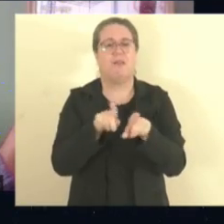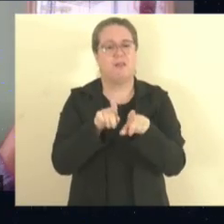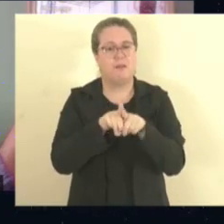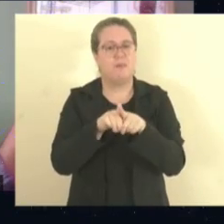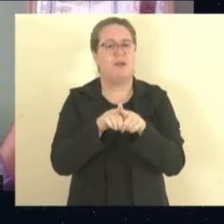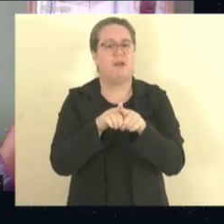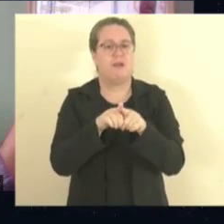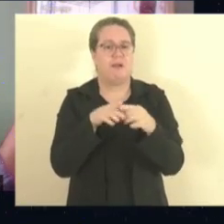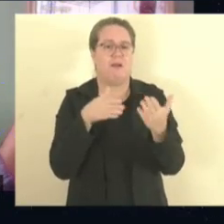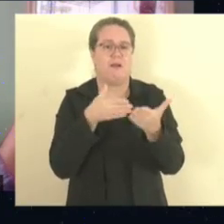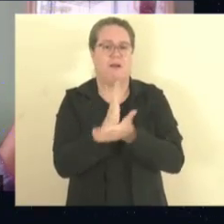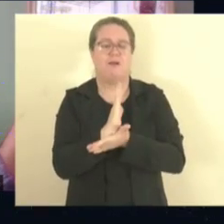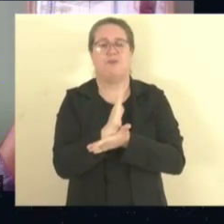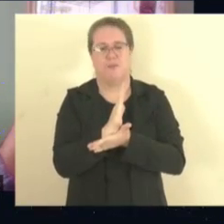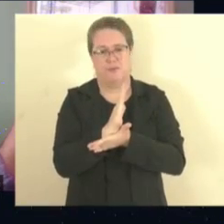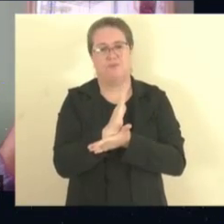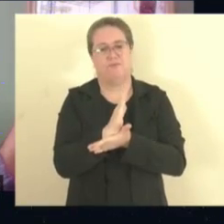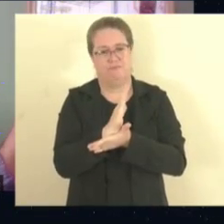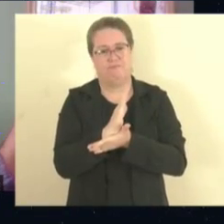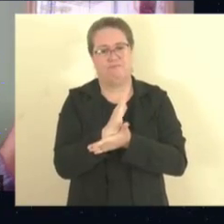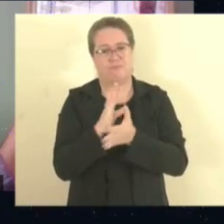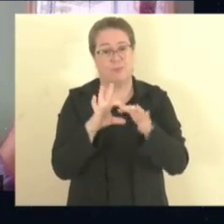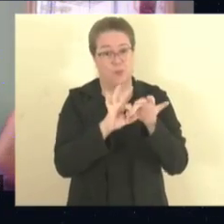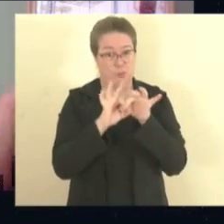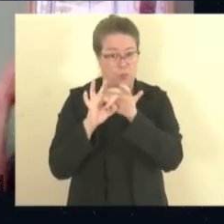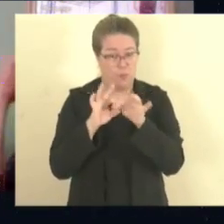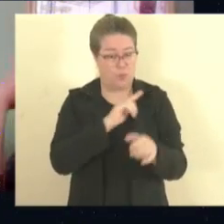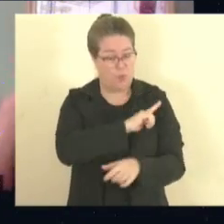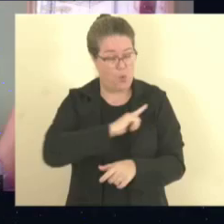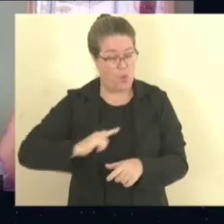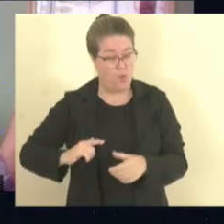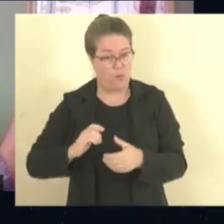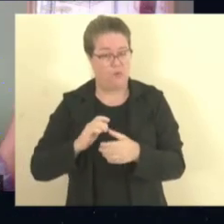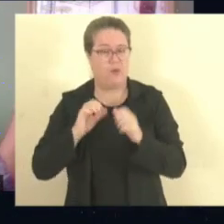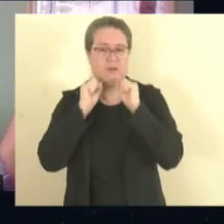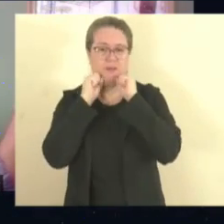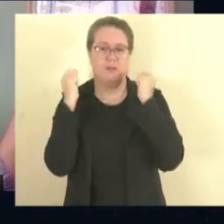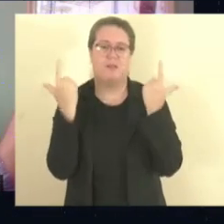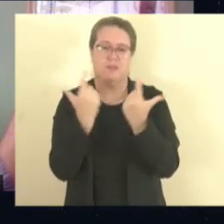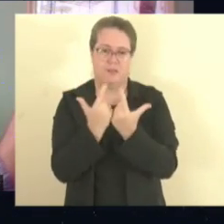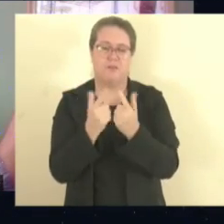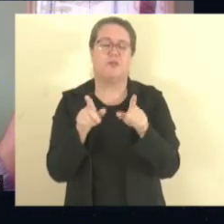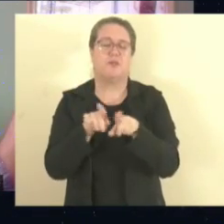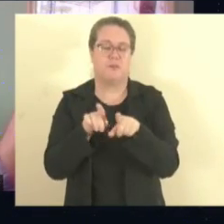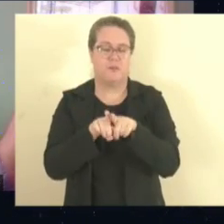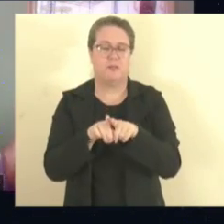empréstimo. Coloco a matéria em discussão nas comissões reunidas. Senhor presidente,